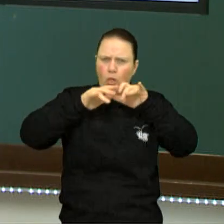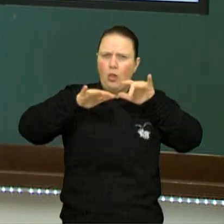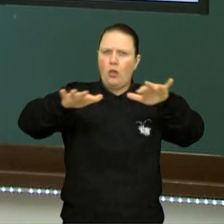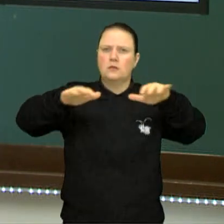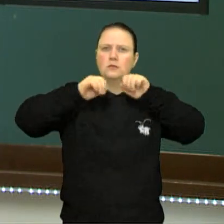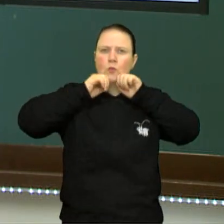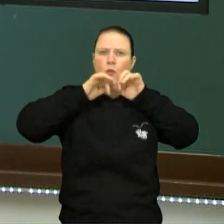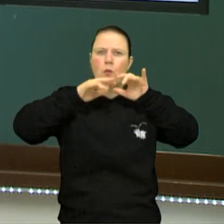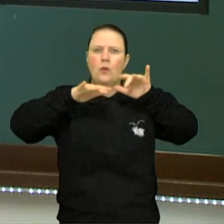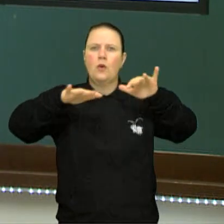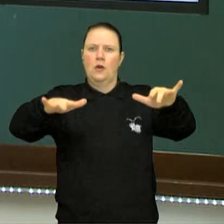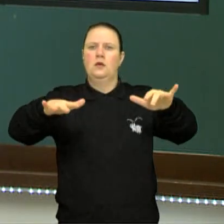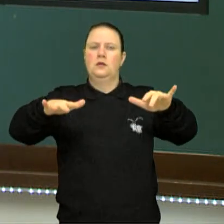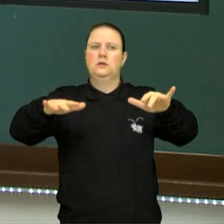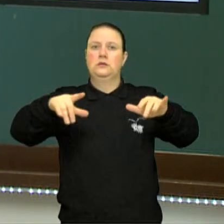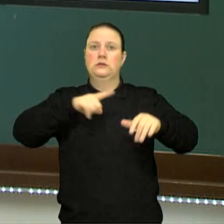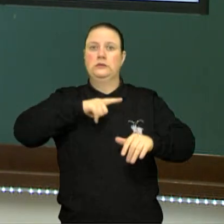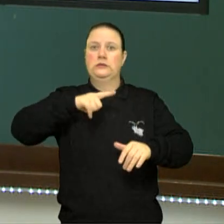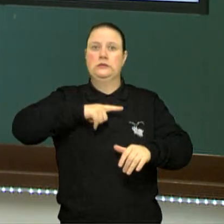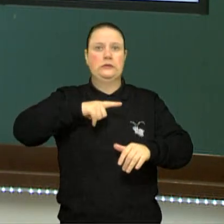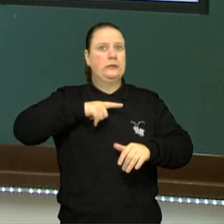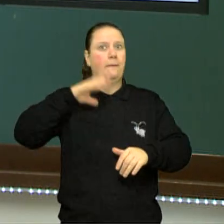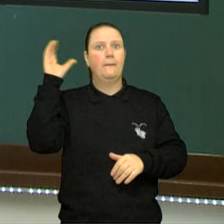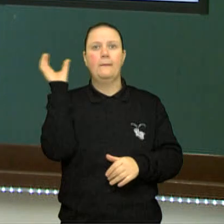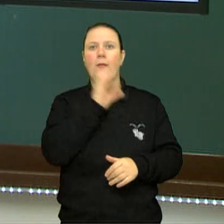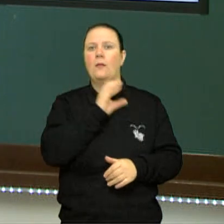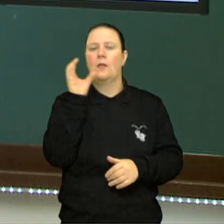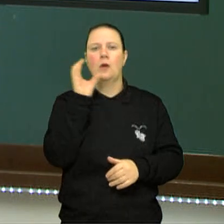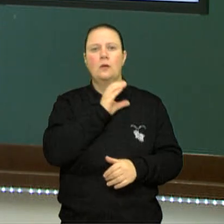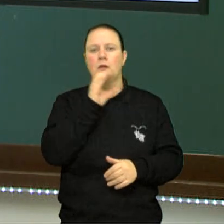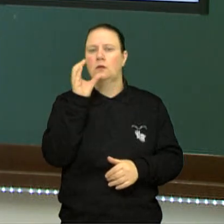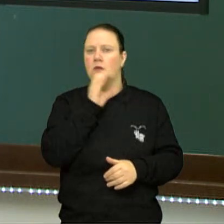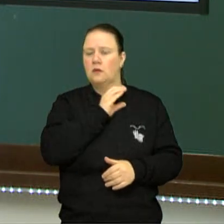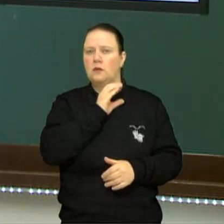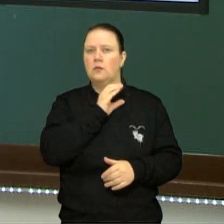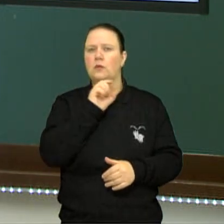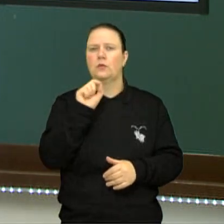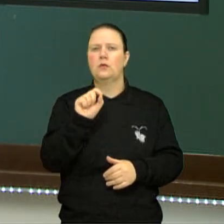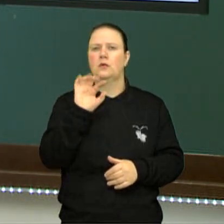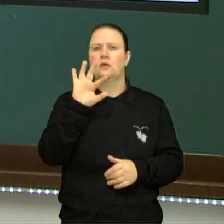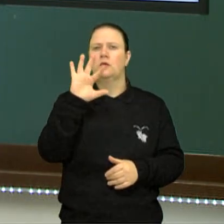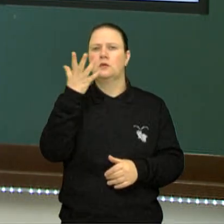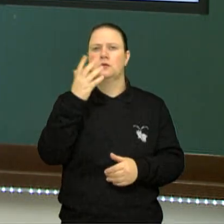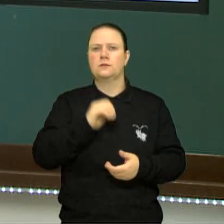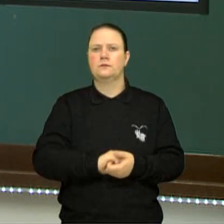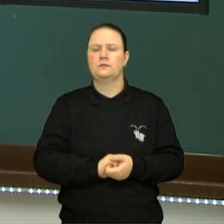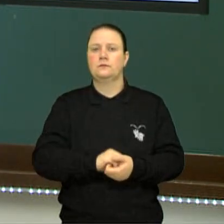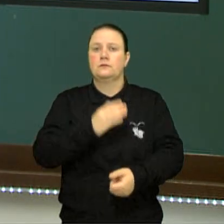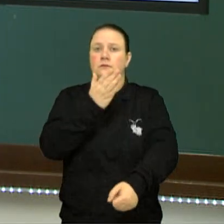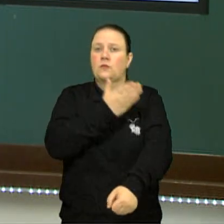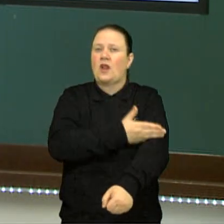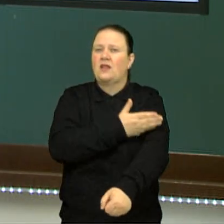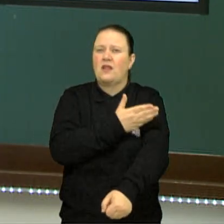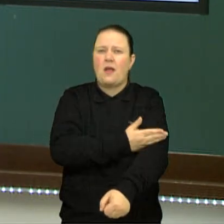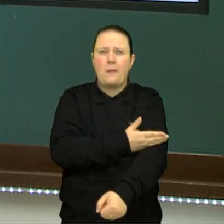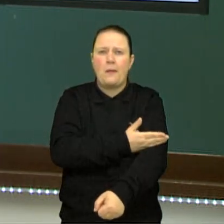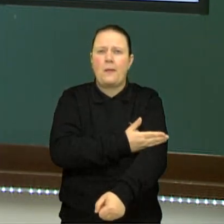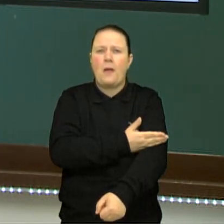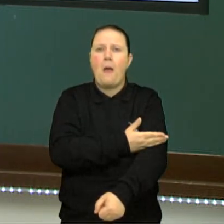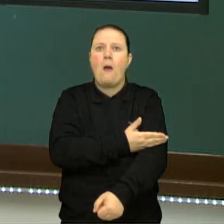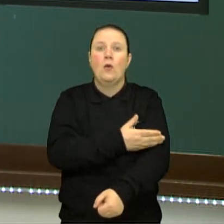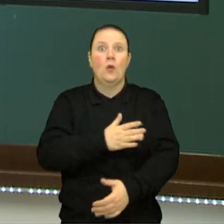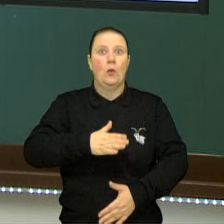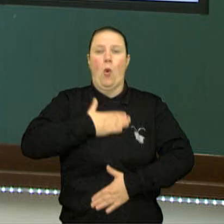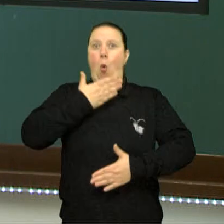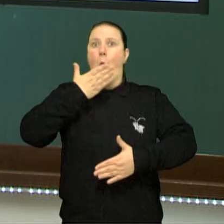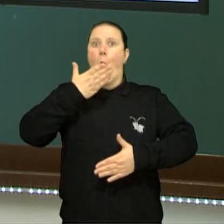uma velocidade enorme ele é uma explosão, na verdade. Ele é um dos acontecimentos, pessoal, da Idade Média, mais